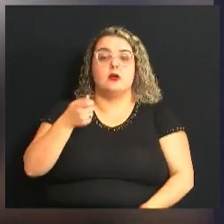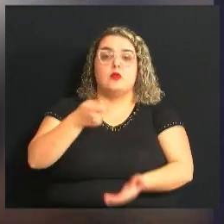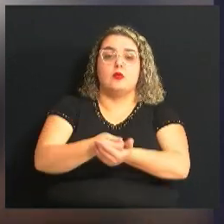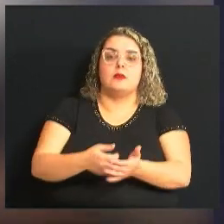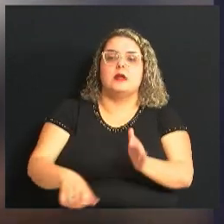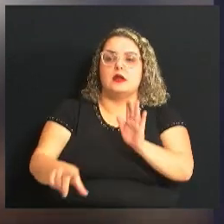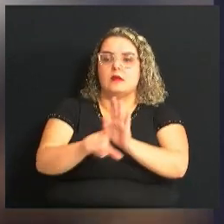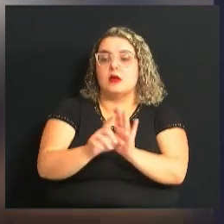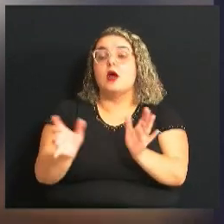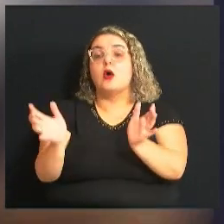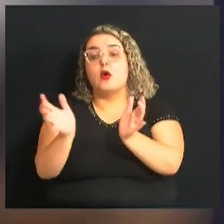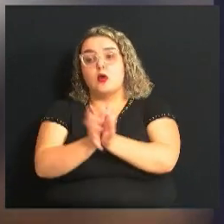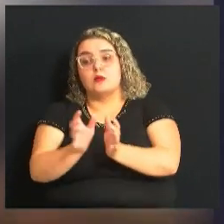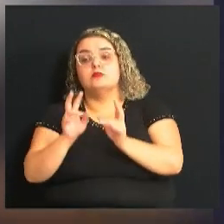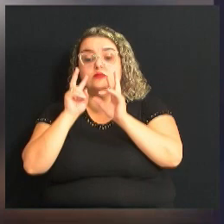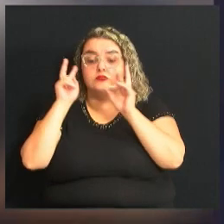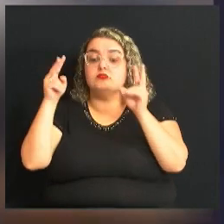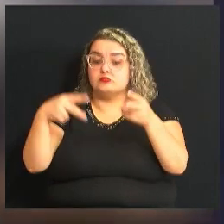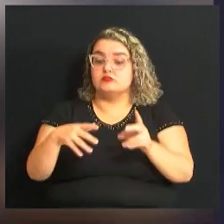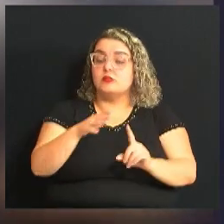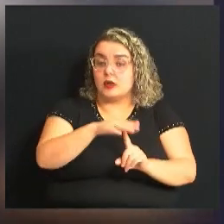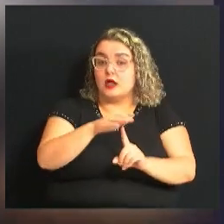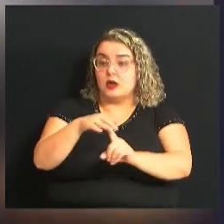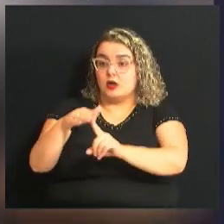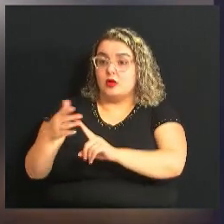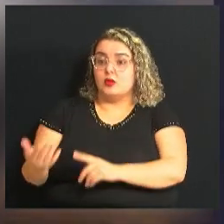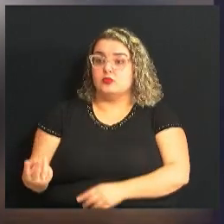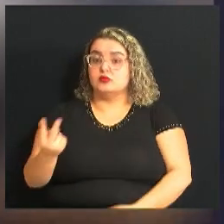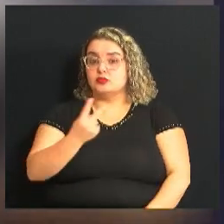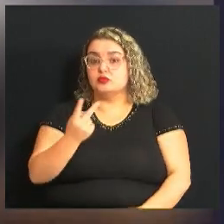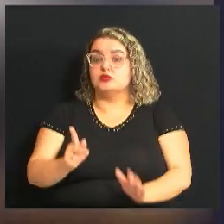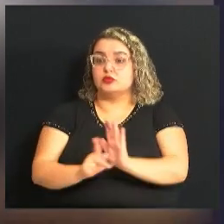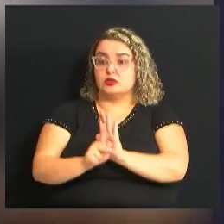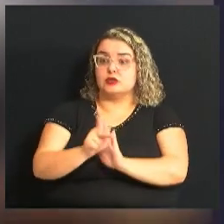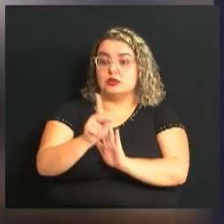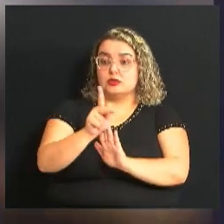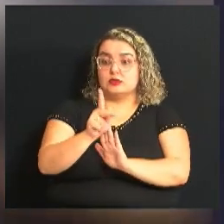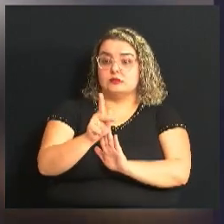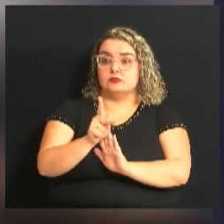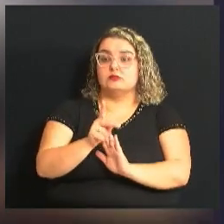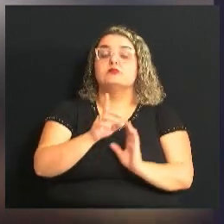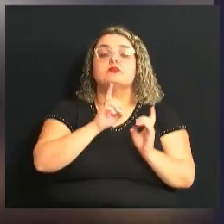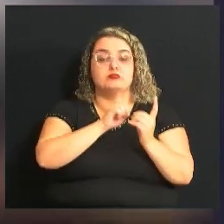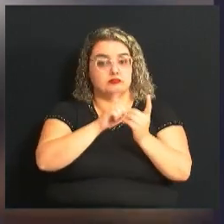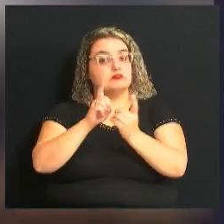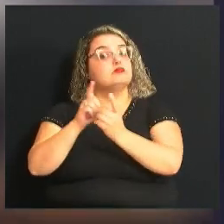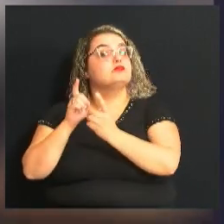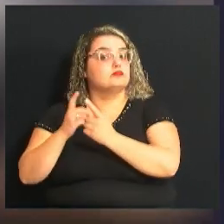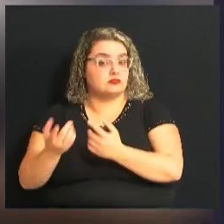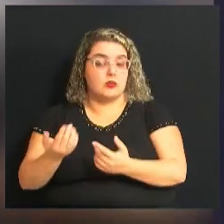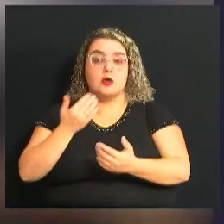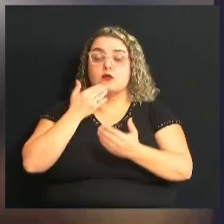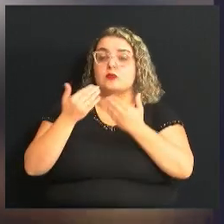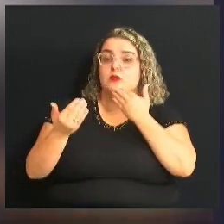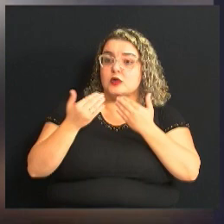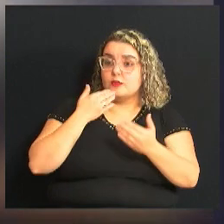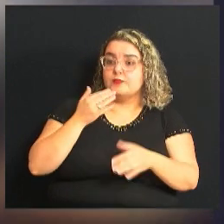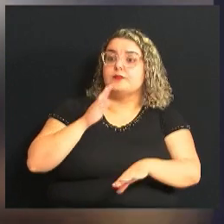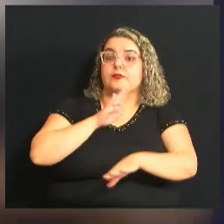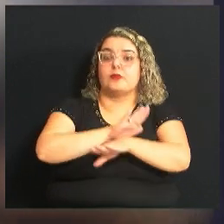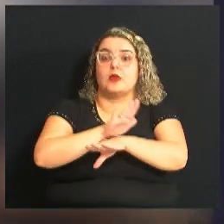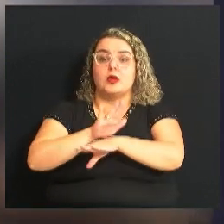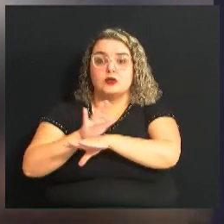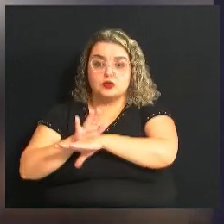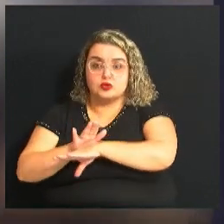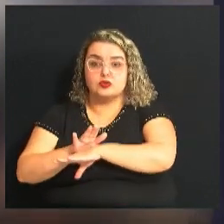a lei. E a comissão, e do ponto de vista ambiental, os dois projetos atendem às diretrizes, ajudam Campinas com relação